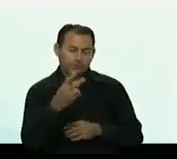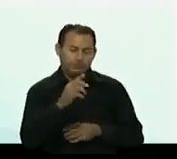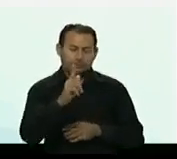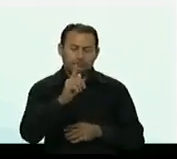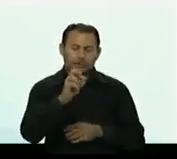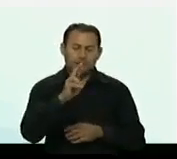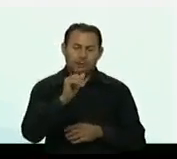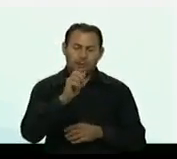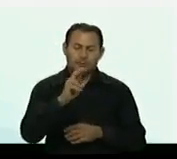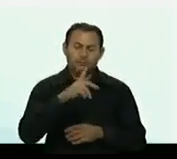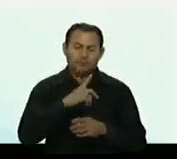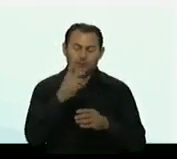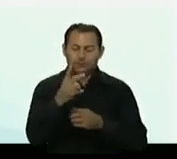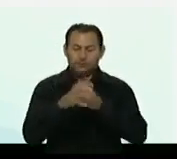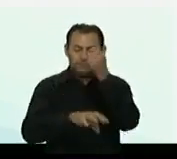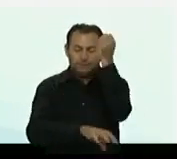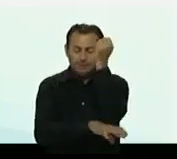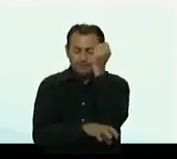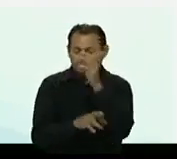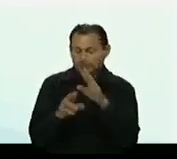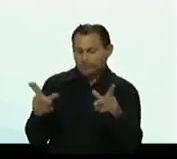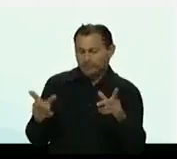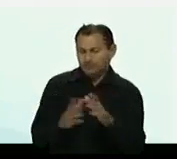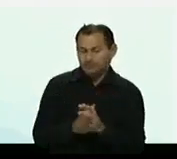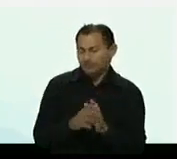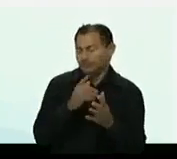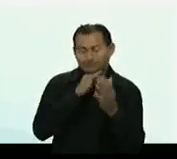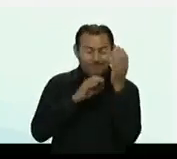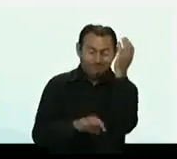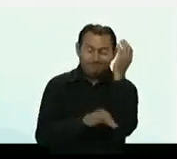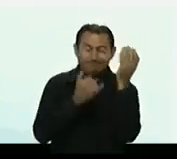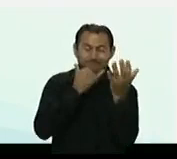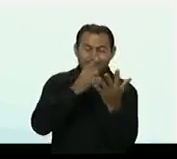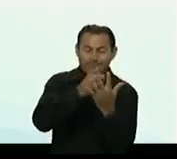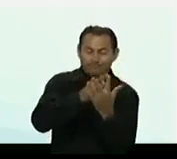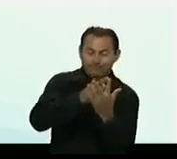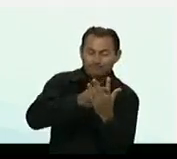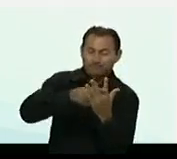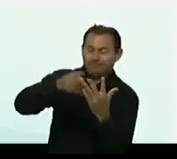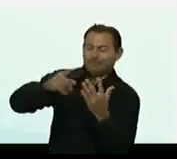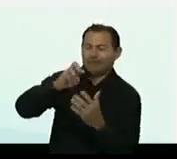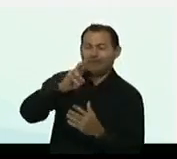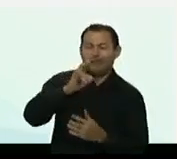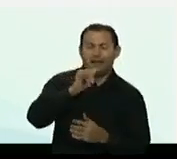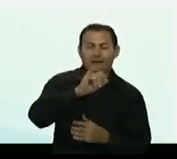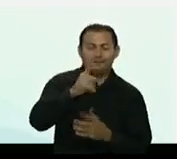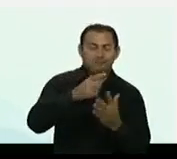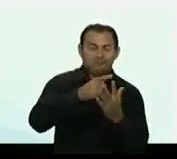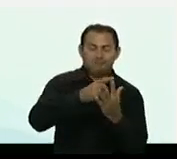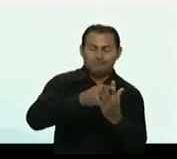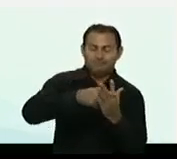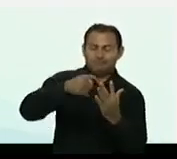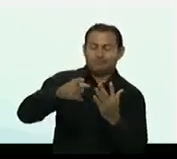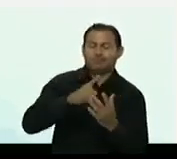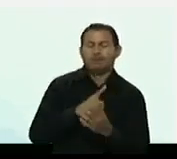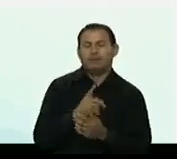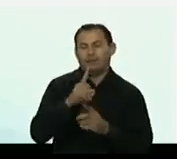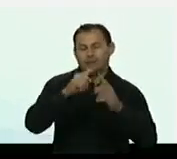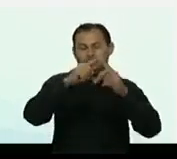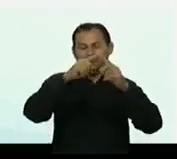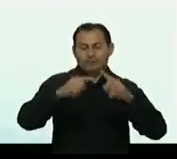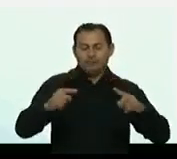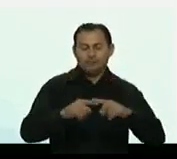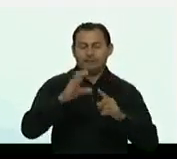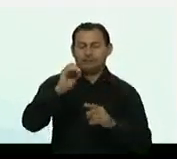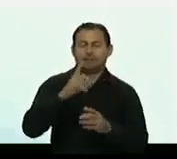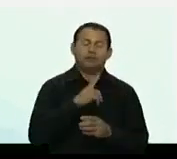grau tem 2 raízes distintas. Quando o delta é igual a zero, nós temos um único ponto. O que isso